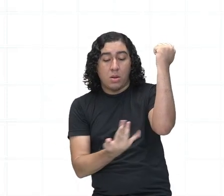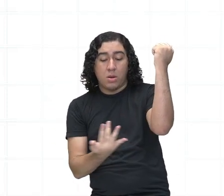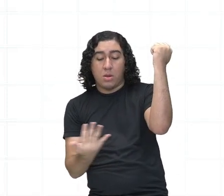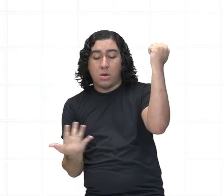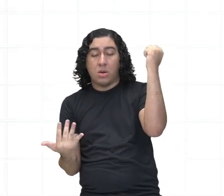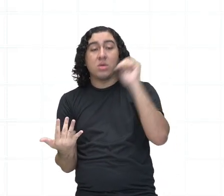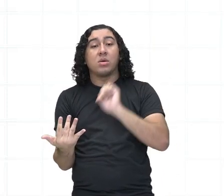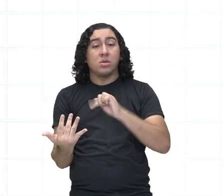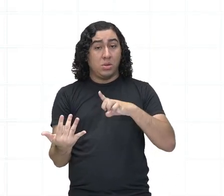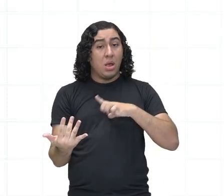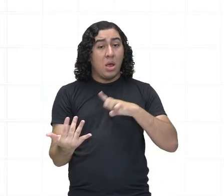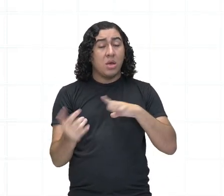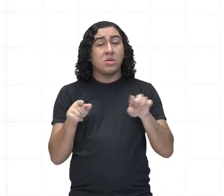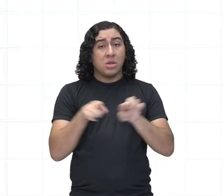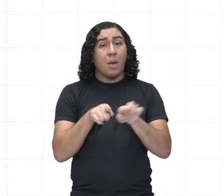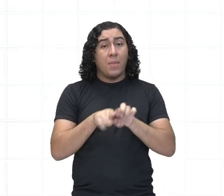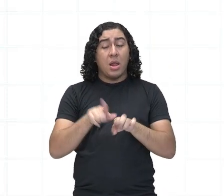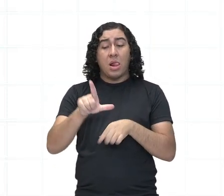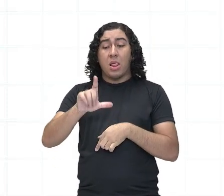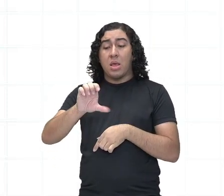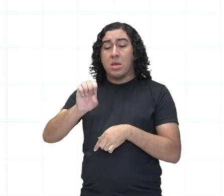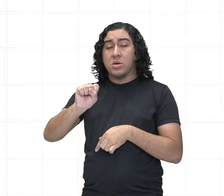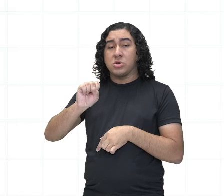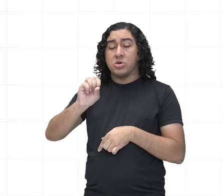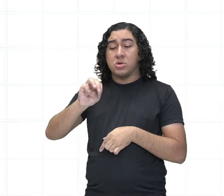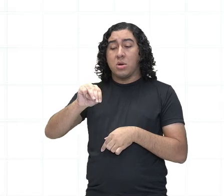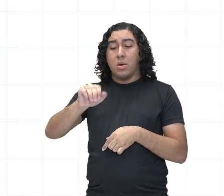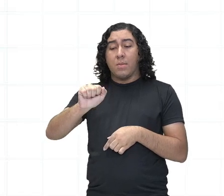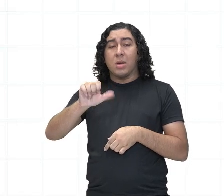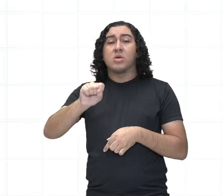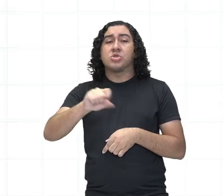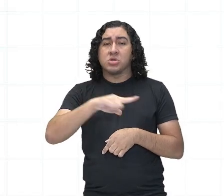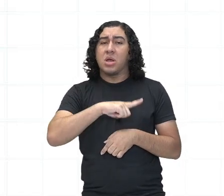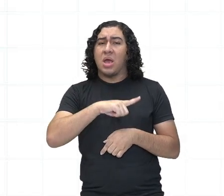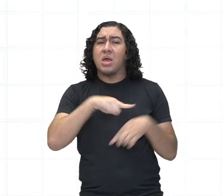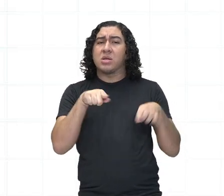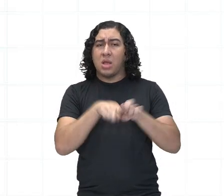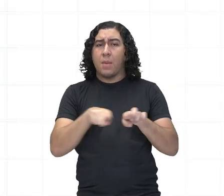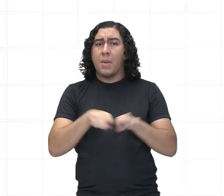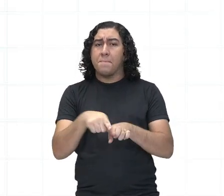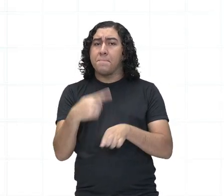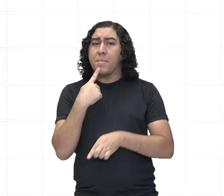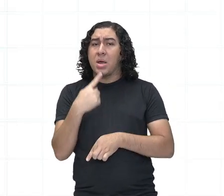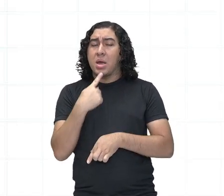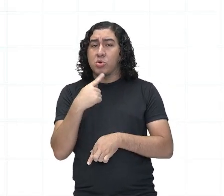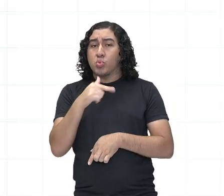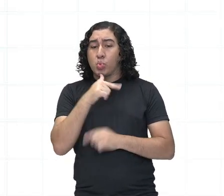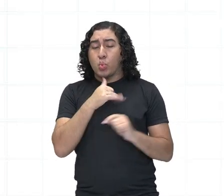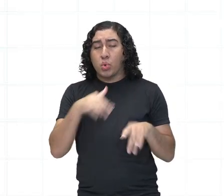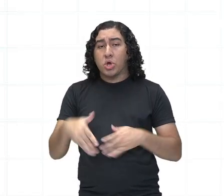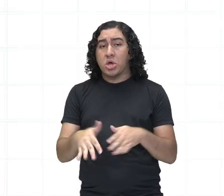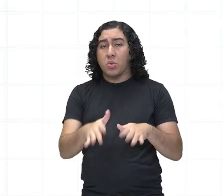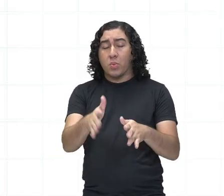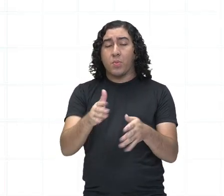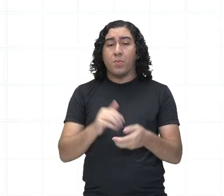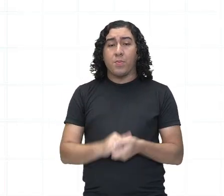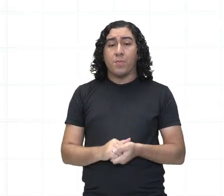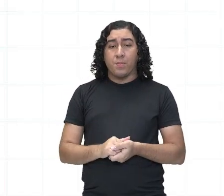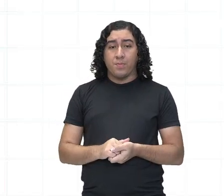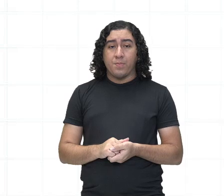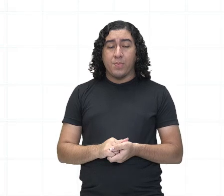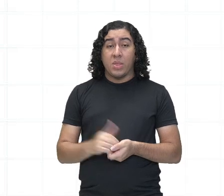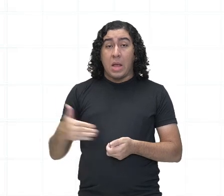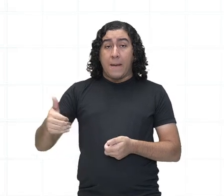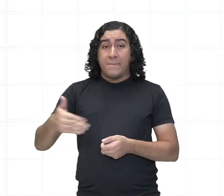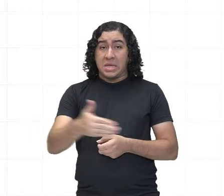lesmas? Pode sim, já encontramos lesmas naquele ambiente úmido próximo desse ambiente aquático. Temos